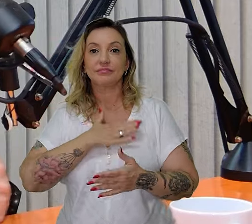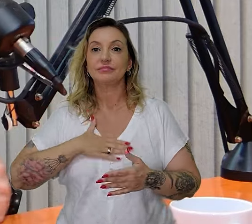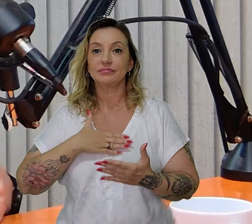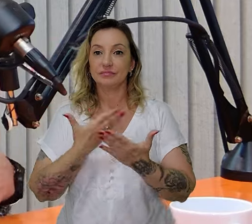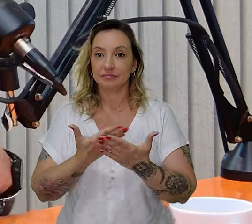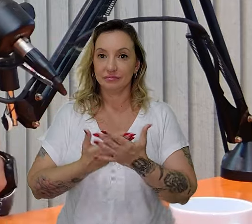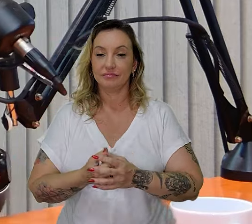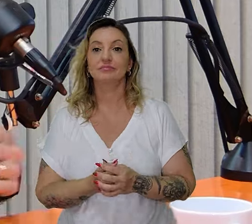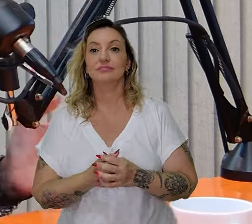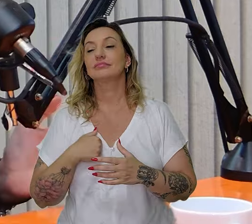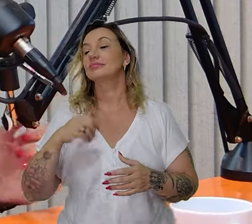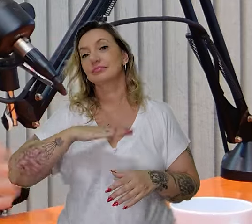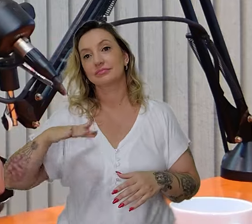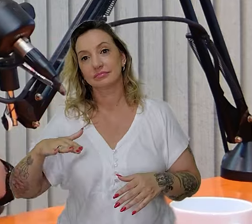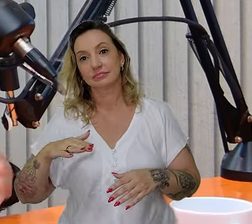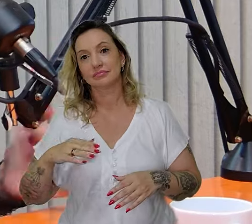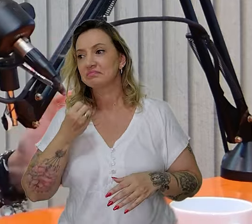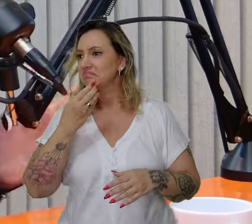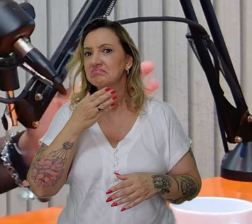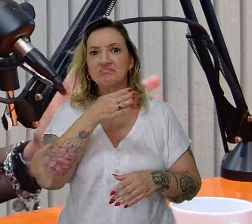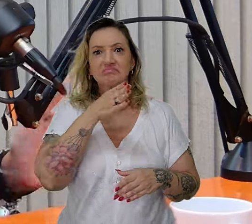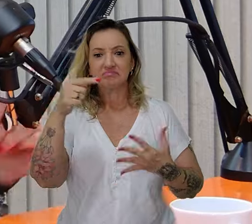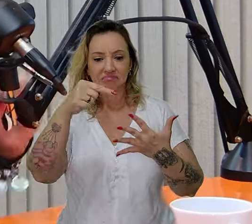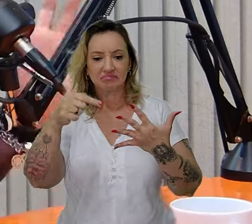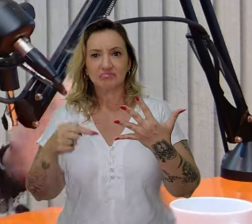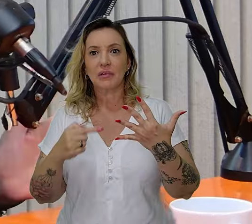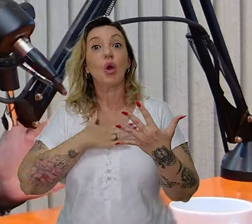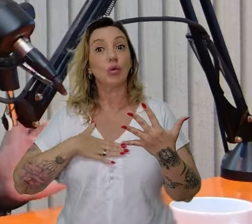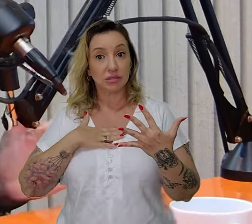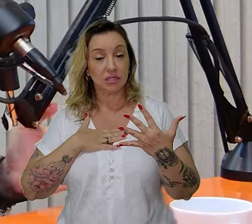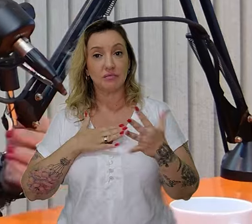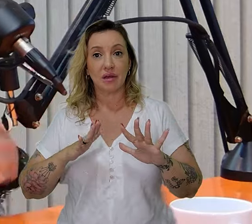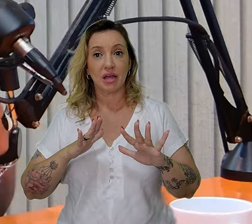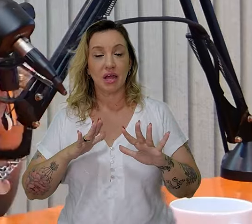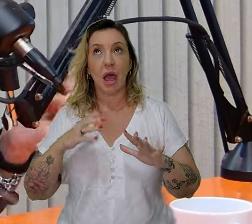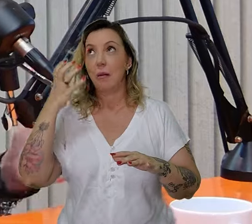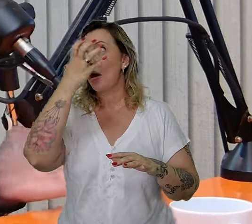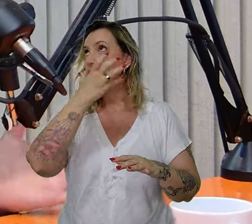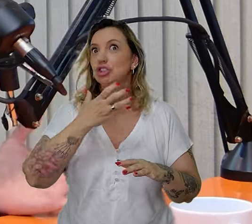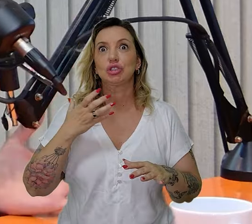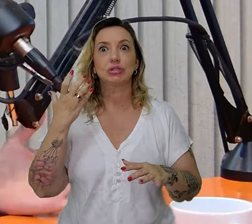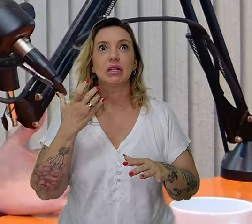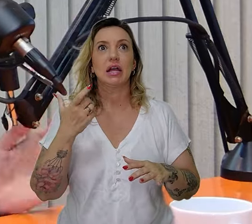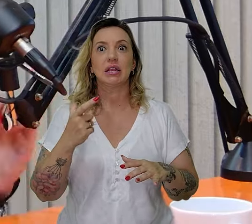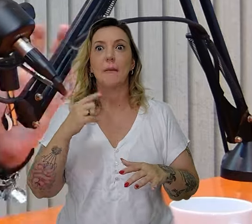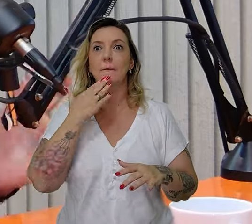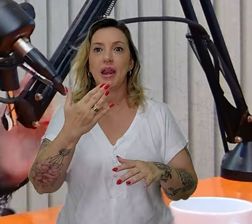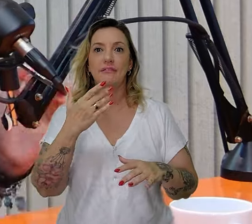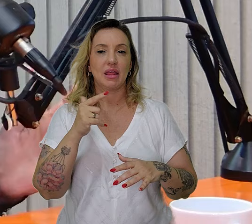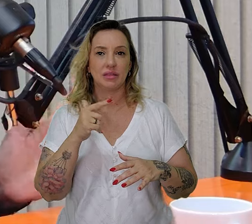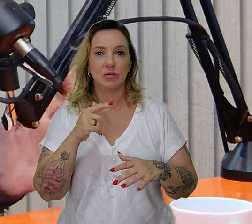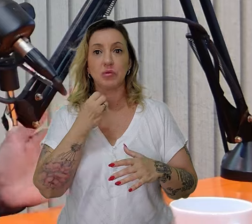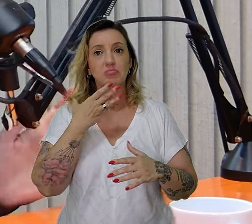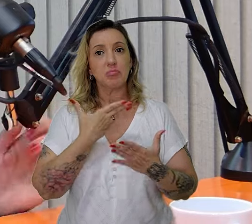estudar e eu fui uma aluna que eu ia bem em tudo eu gostava de todas as matérias mas eu não era apaixonada assim por nenhuma mas ia